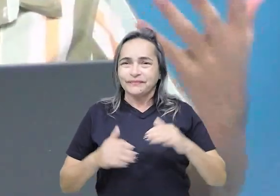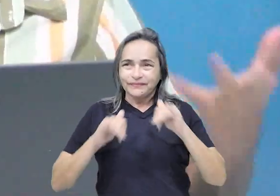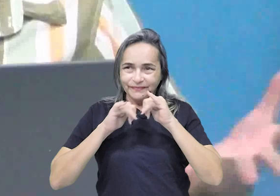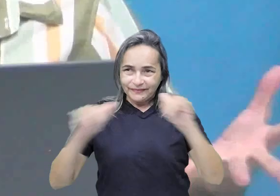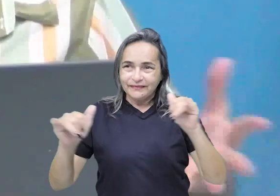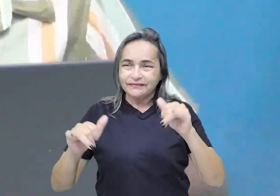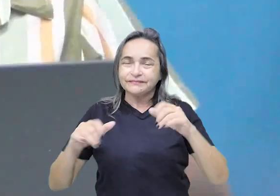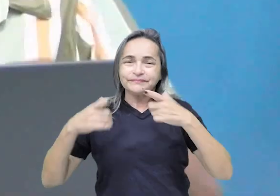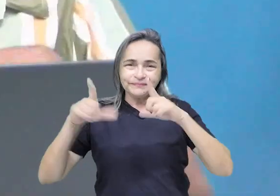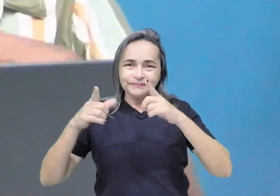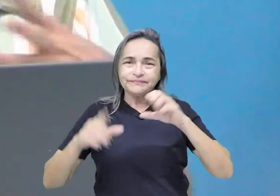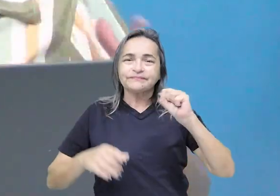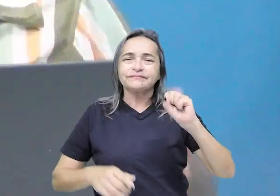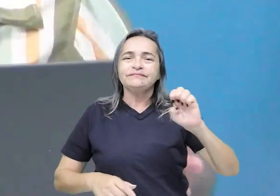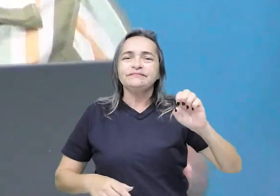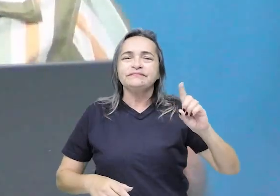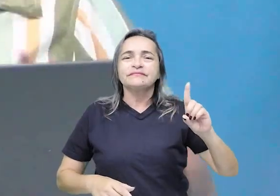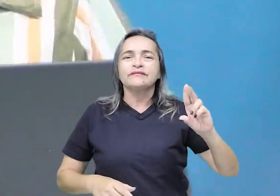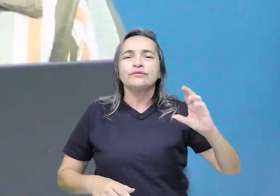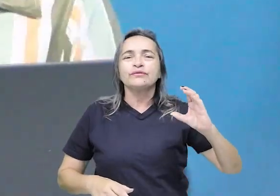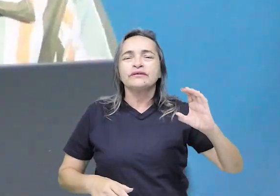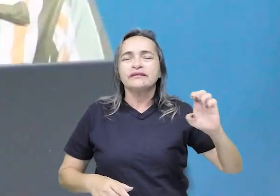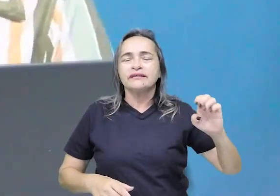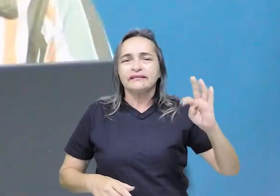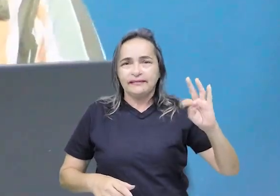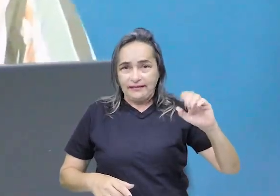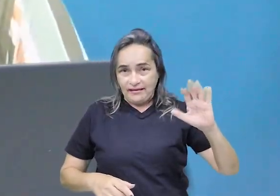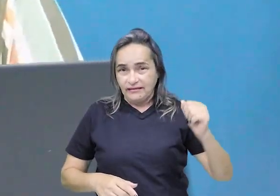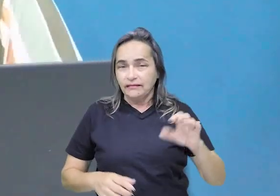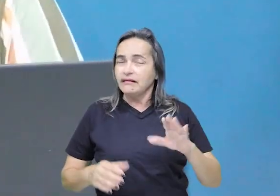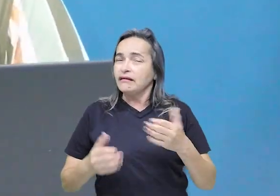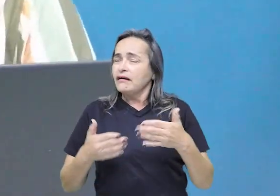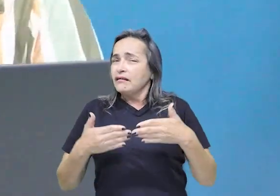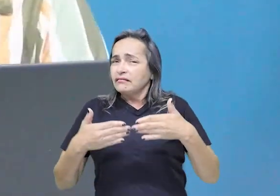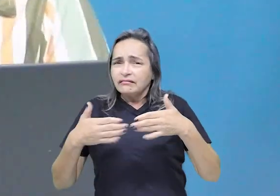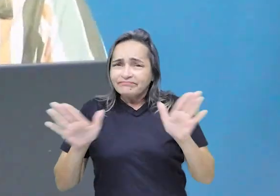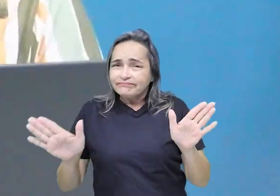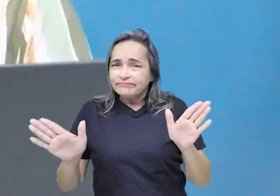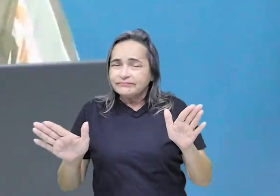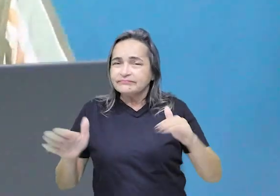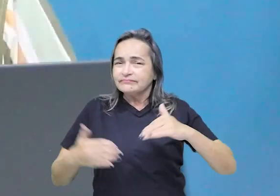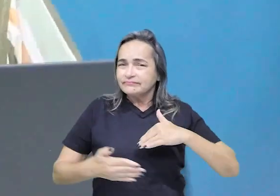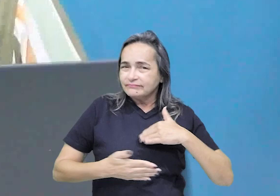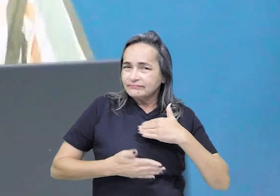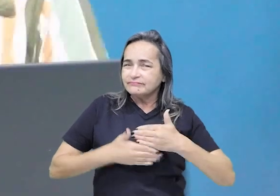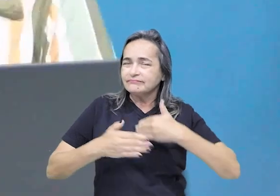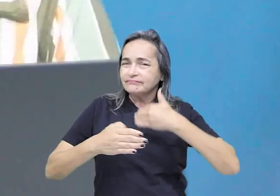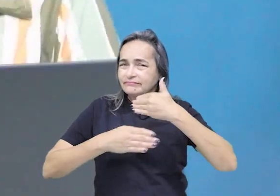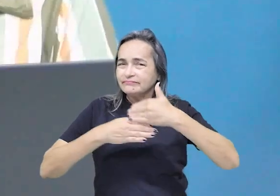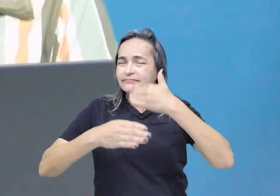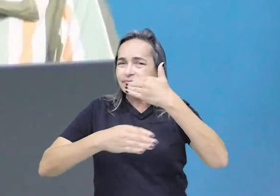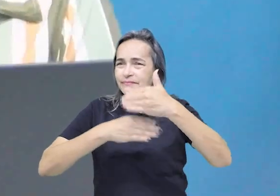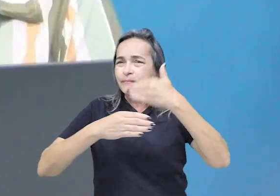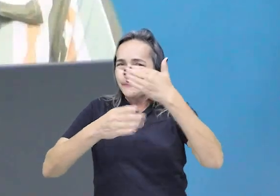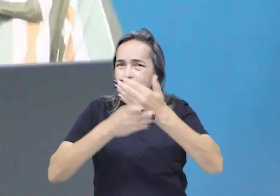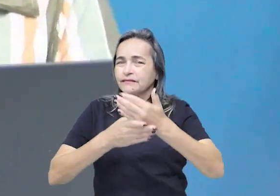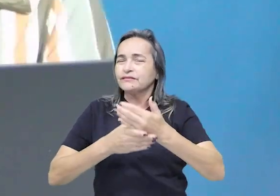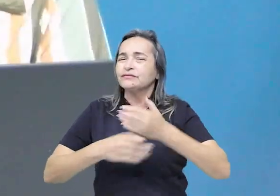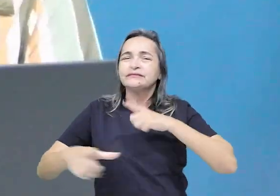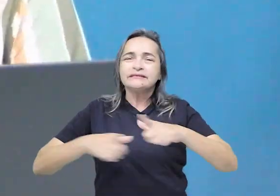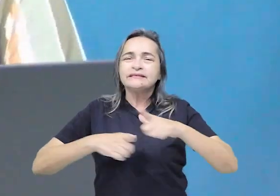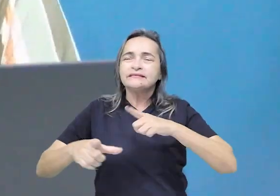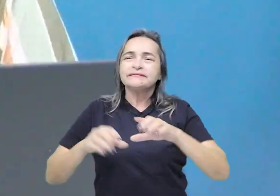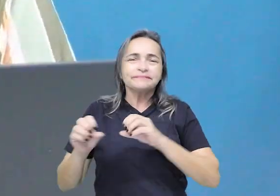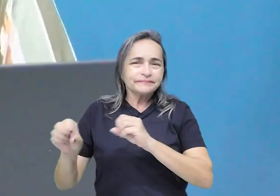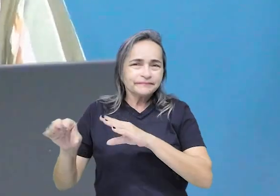TV Seductec, ela está aberta para a gente construir juntos ações educacionais, inclusive alinhadas com o